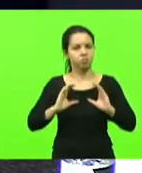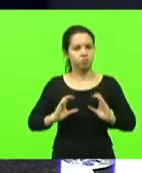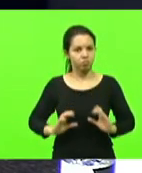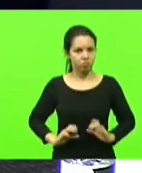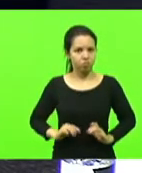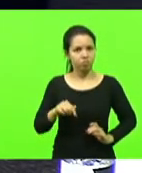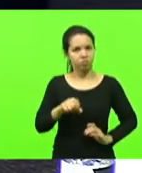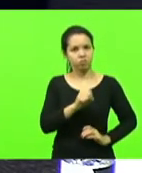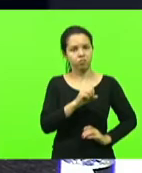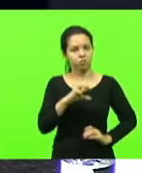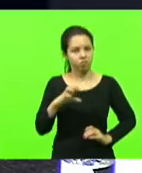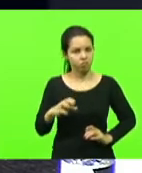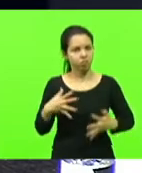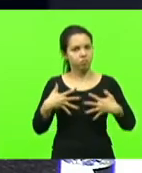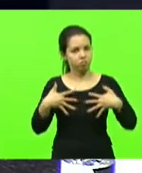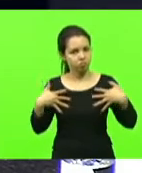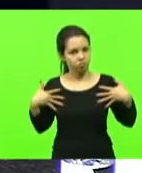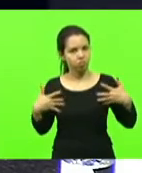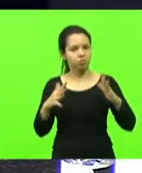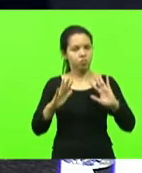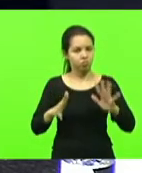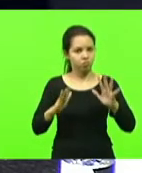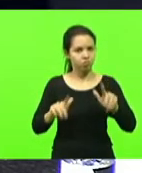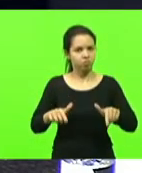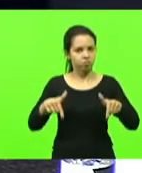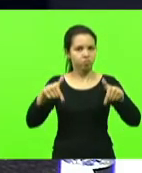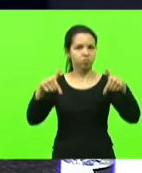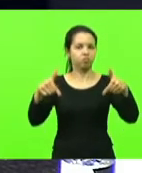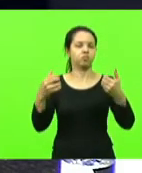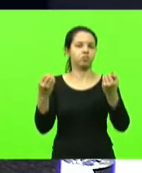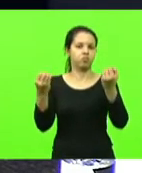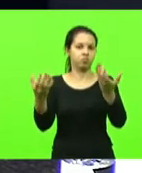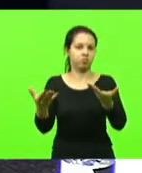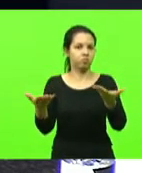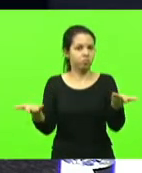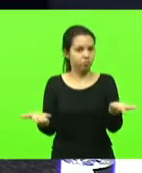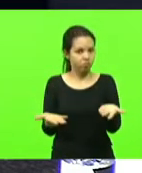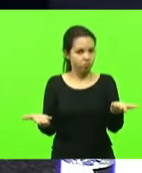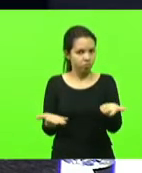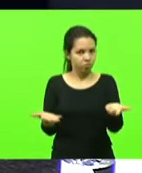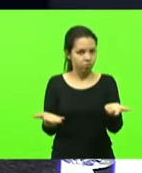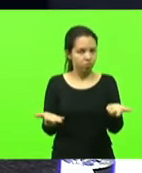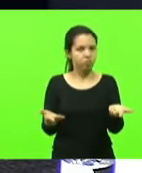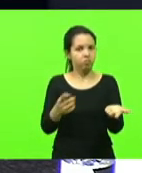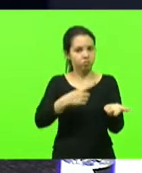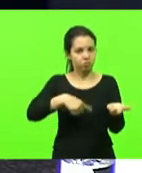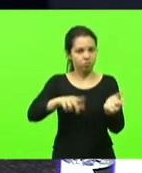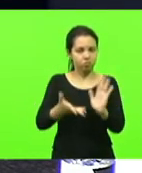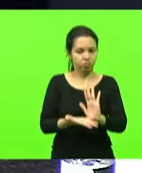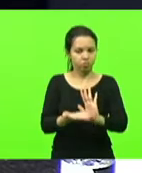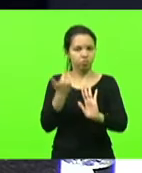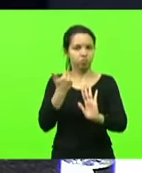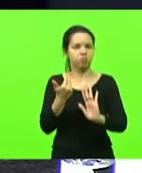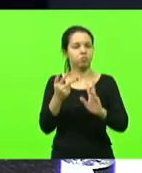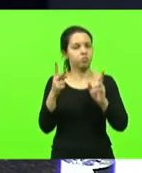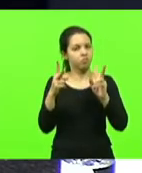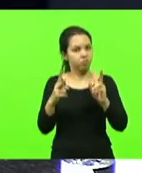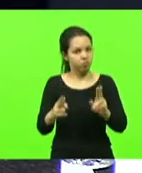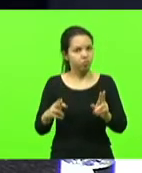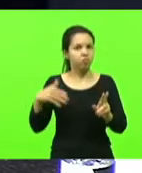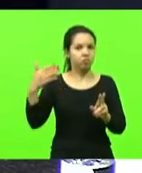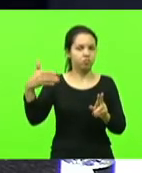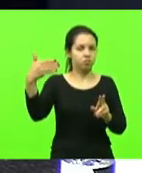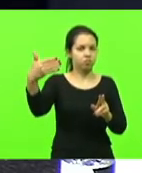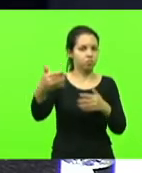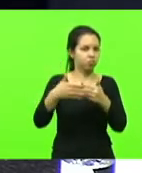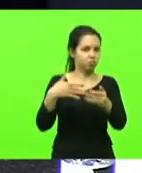longo dos anos. Então, nós hoje, tomar uma atitude como essa é abrir um precedente para que amanhã ou depois, qualquer deputado